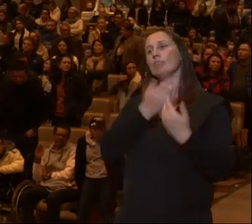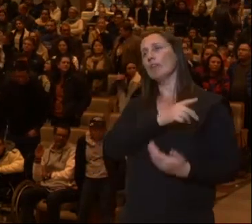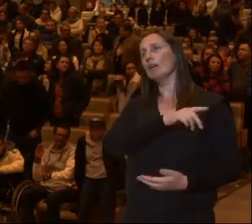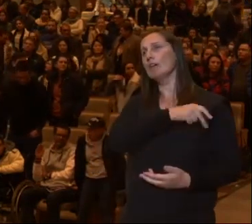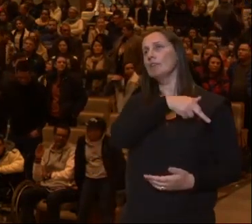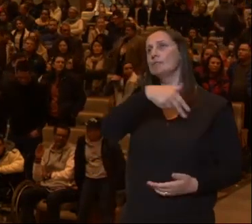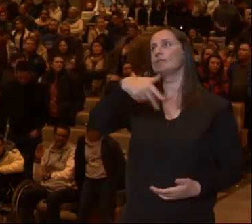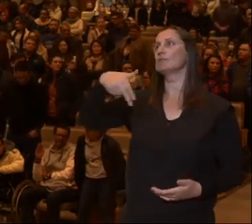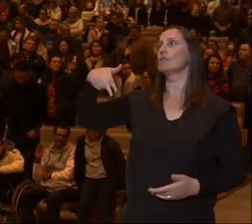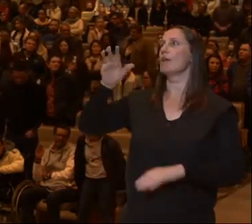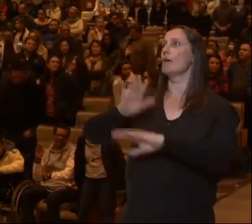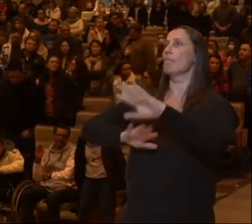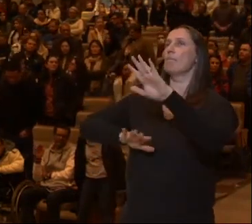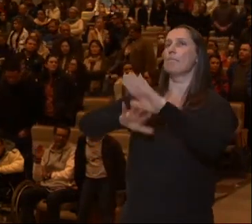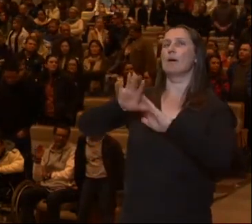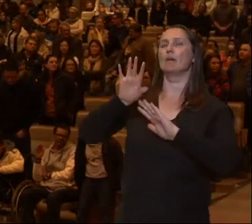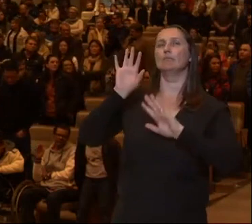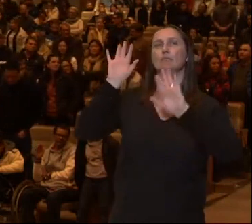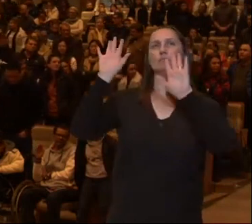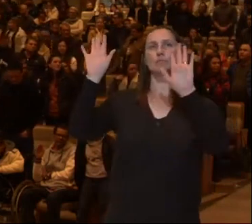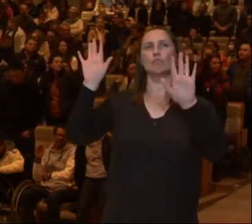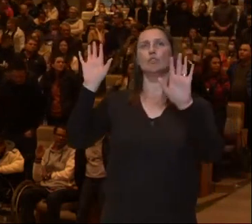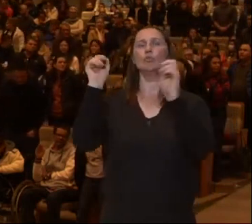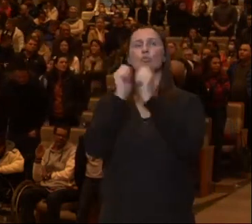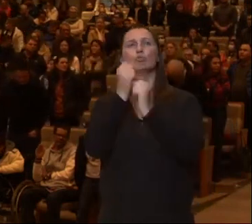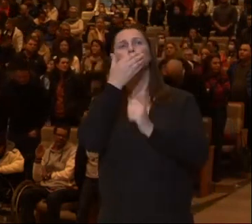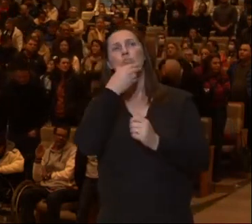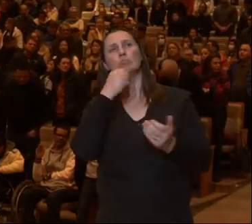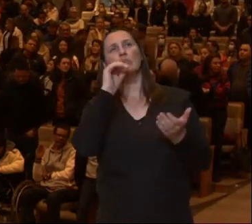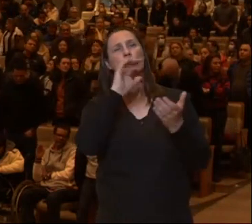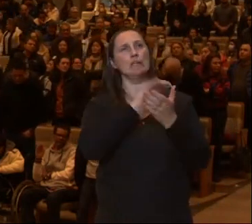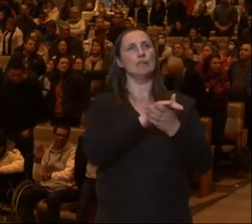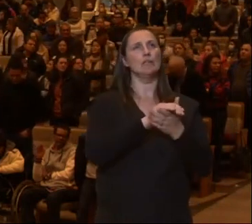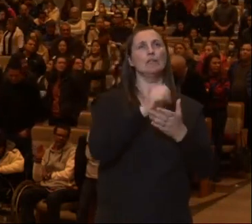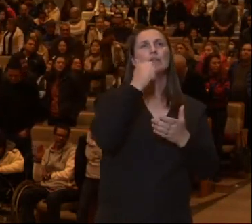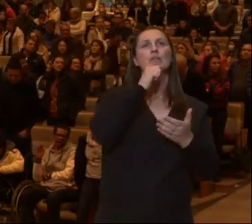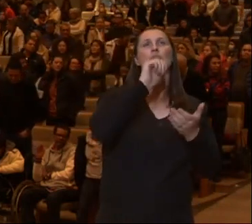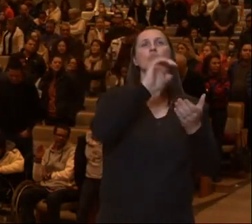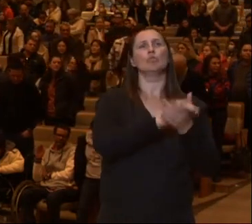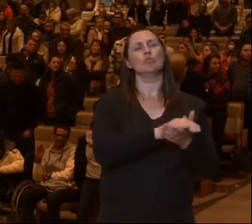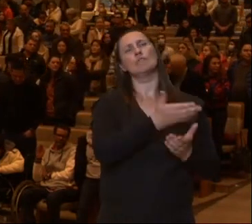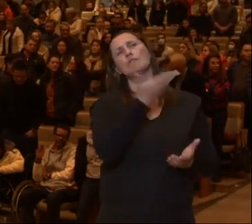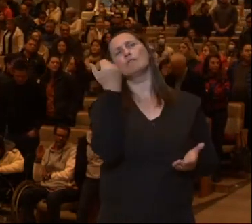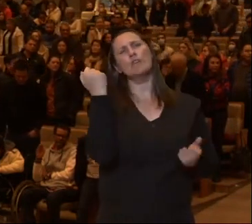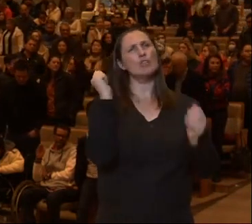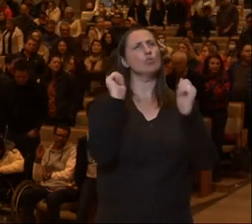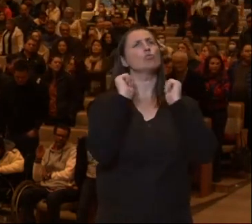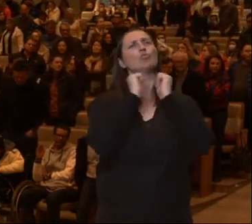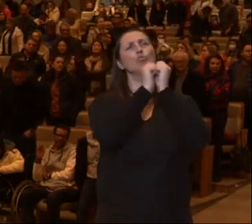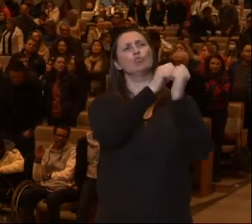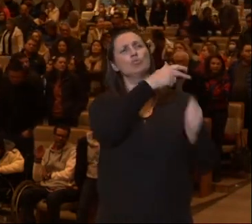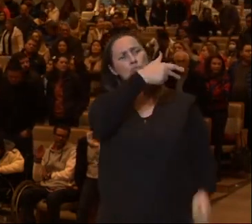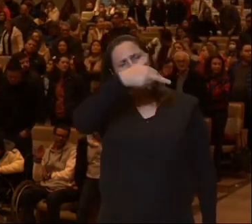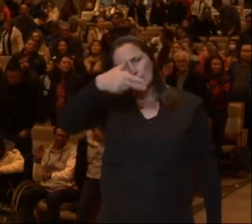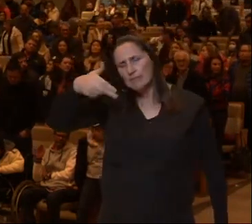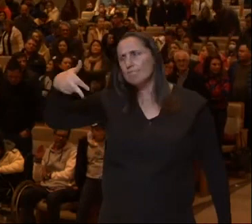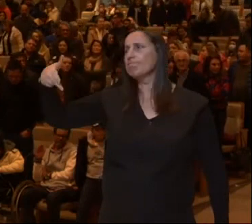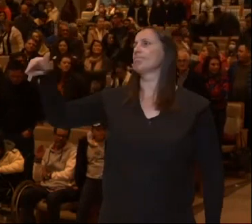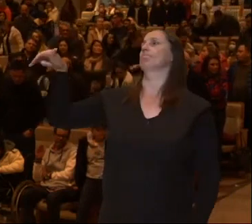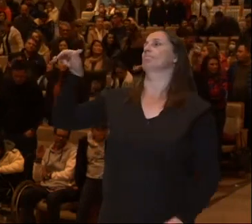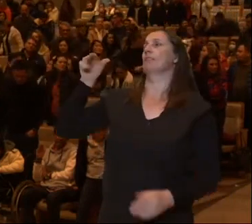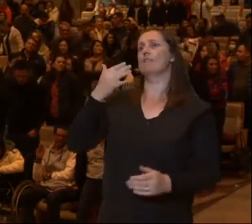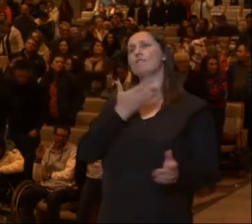gente. Estendeu a mão, você quer vir com o marido, com a esposa, não quer vir sozinho, pede para eles virem junto com você, pede licença e desce para cá.